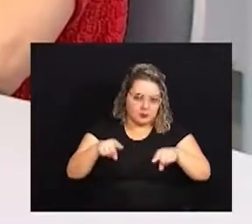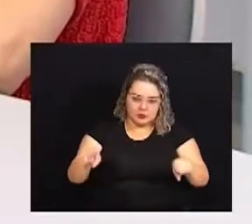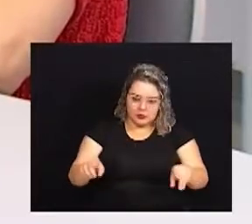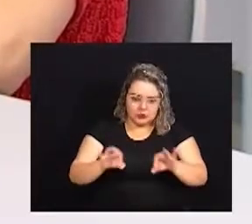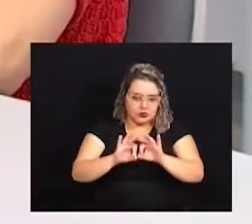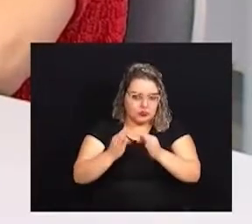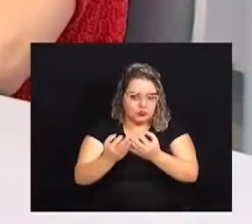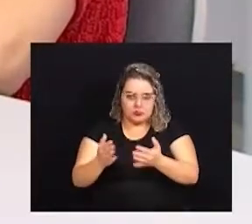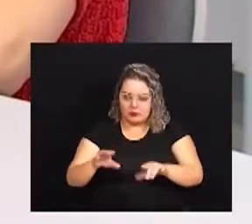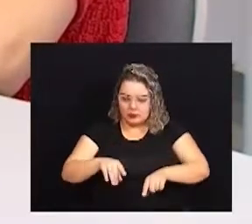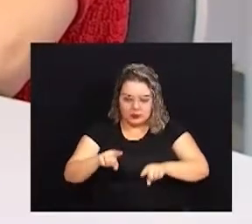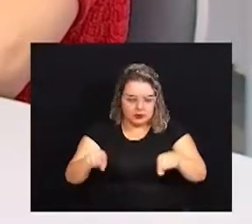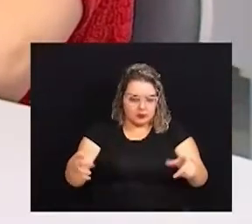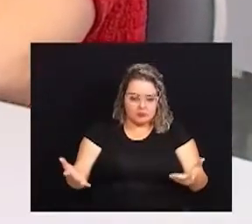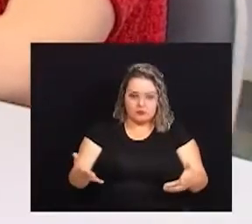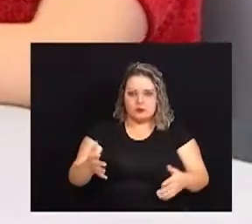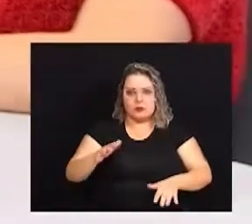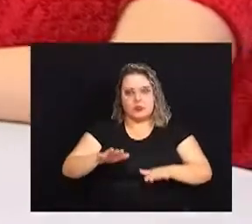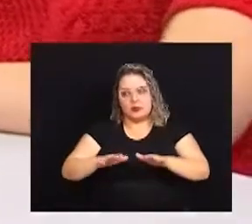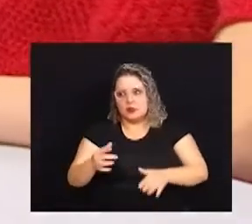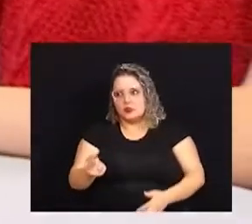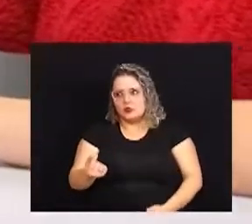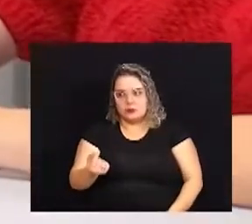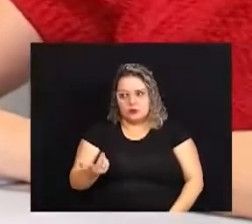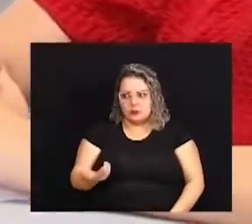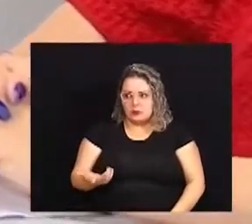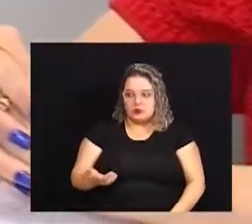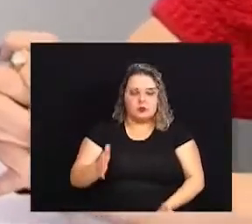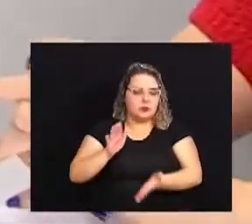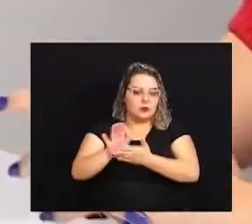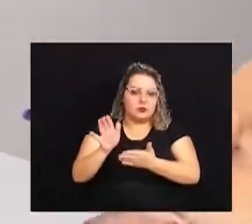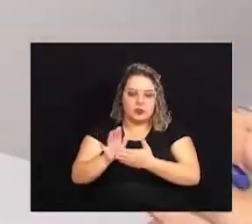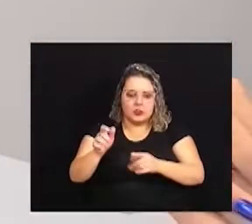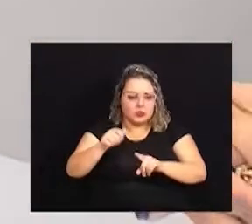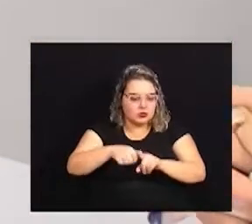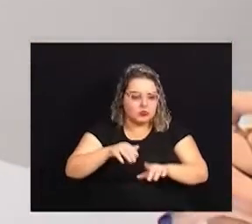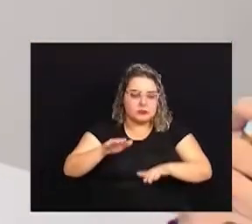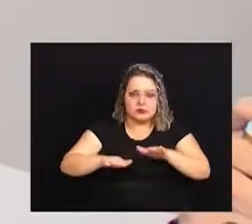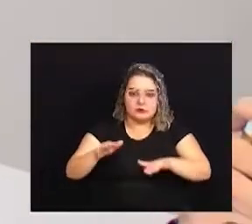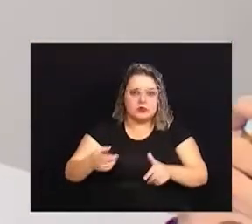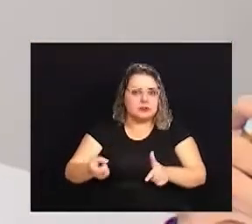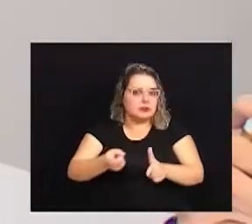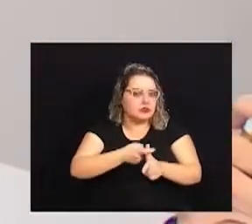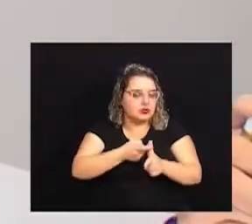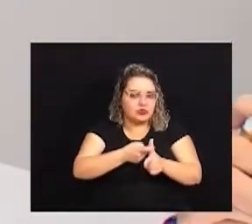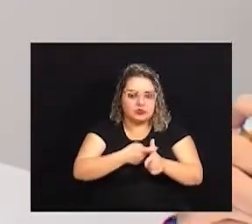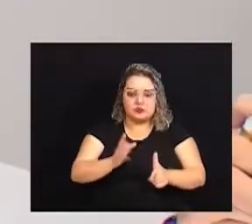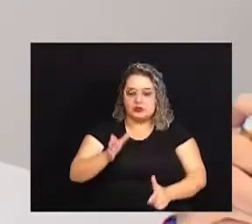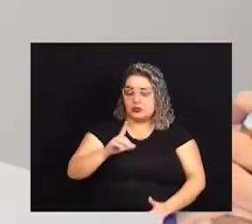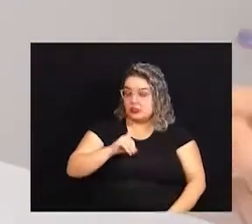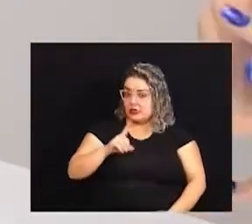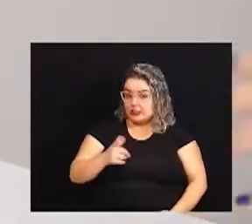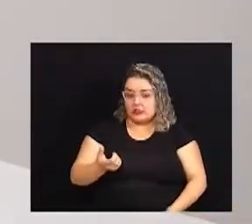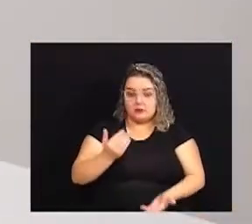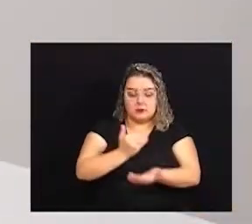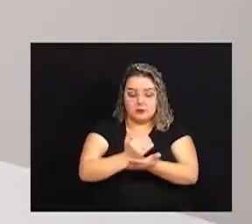isso varia muito de família para família, depende das condições, depende do valor de renda, depende do gasto mensal, depende das dívidas que essa pessoa já tem, financiamento,